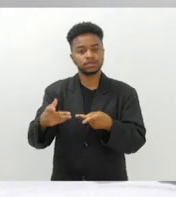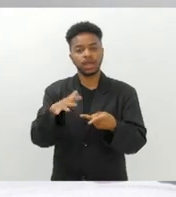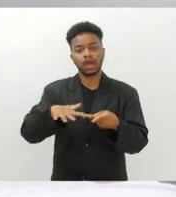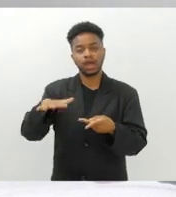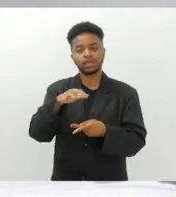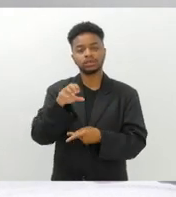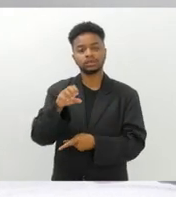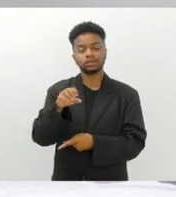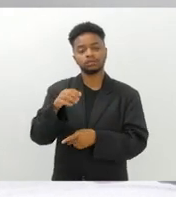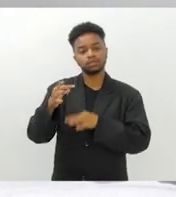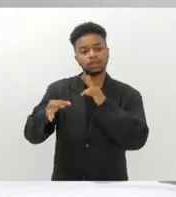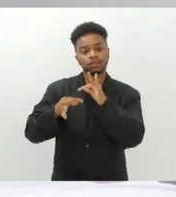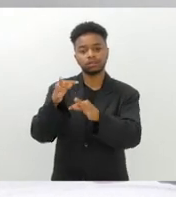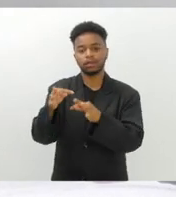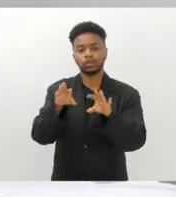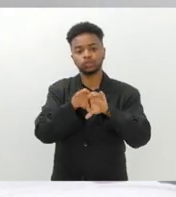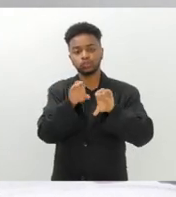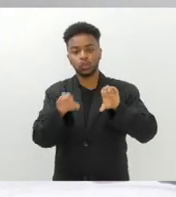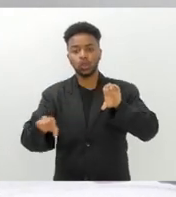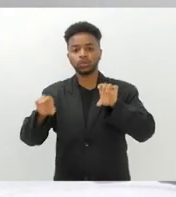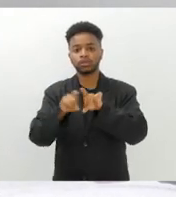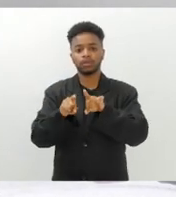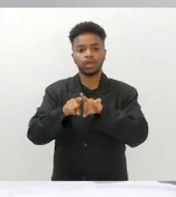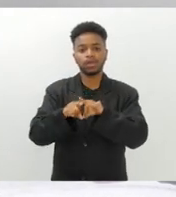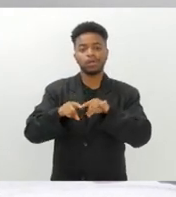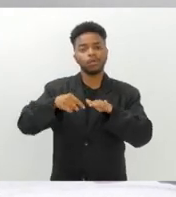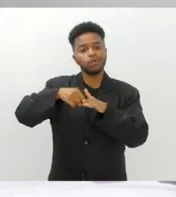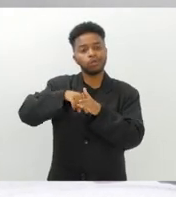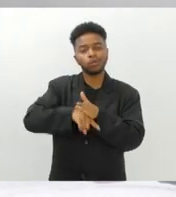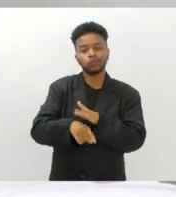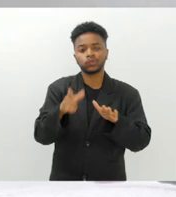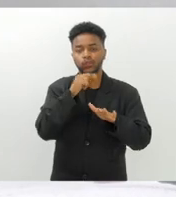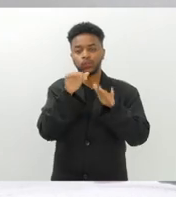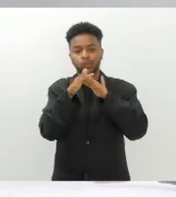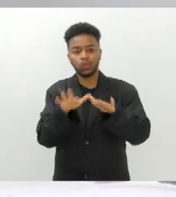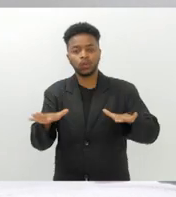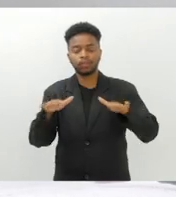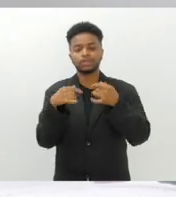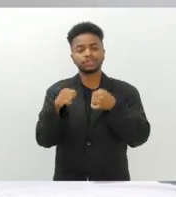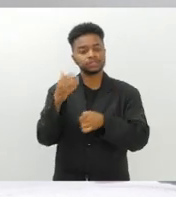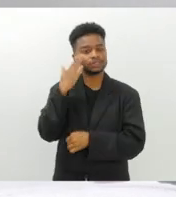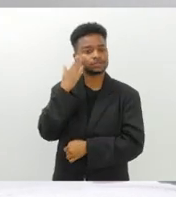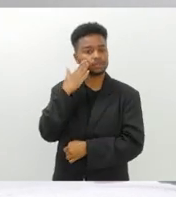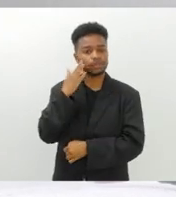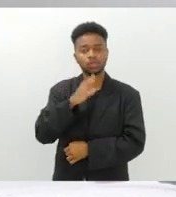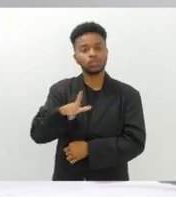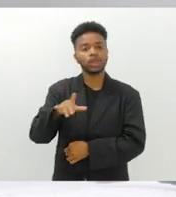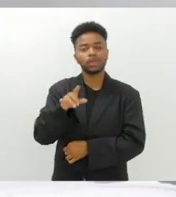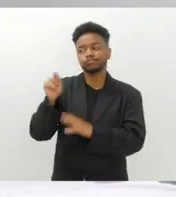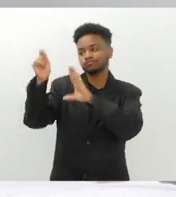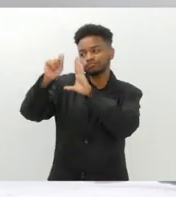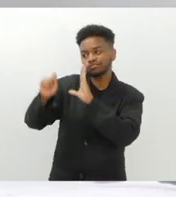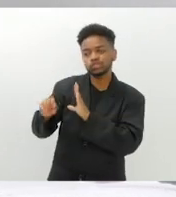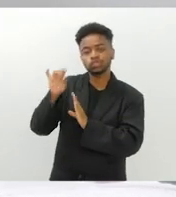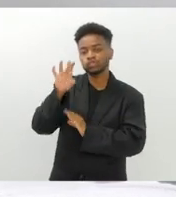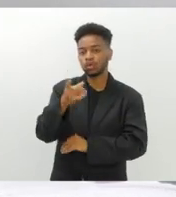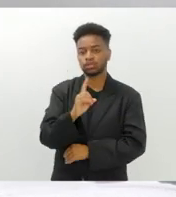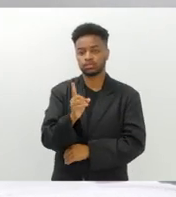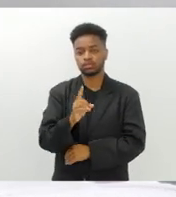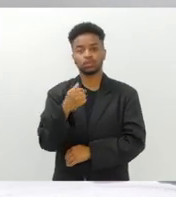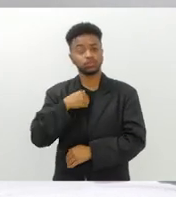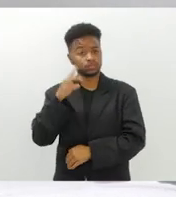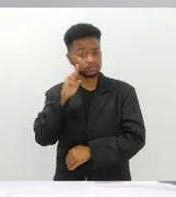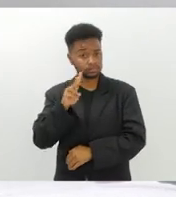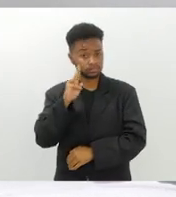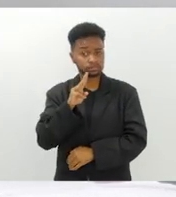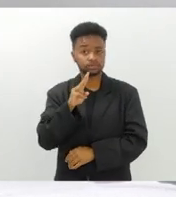de esgoto, o fundo da Bahia. Tem que saber disso, não é só ficar lá no quadro negro. Eu me lembro, e